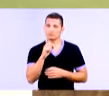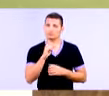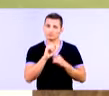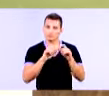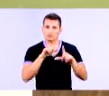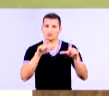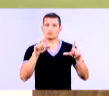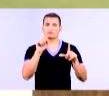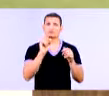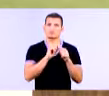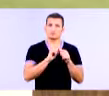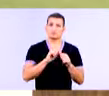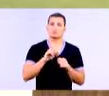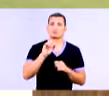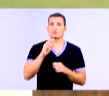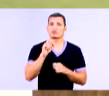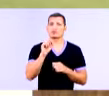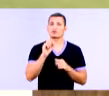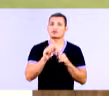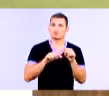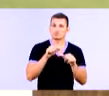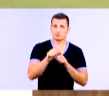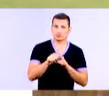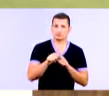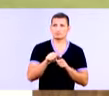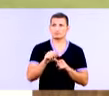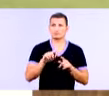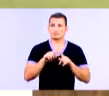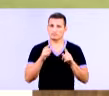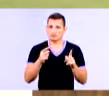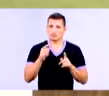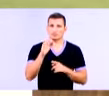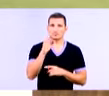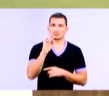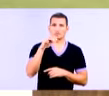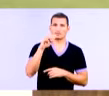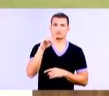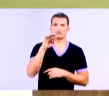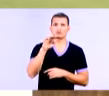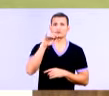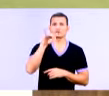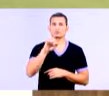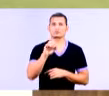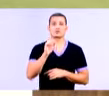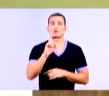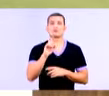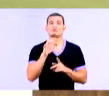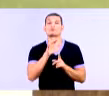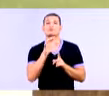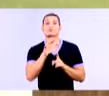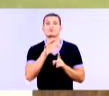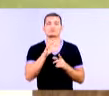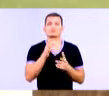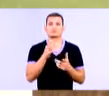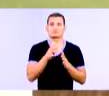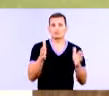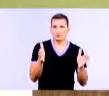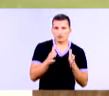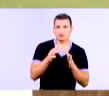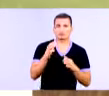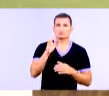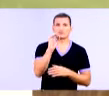ou do que já foi feito e do que foi mudado. Mas esses comentários não influem na performance, no tamanho do